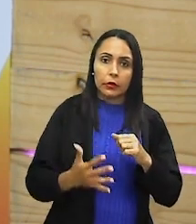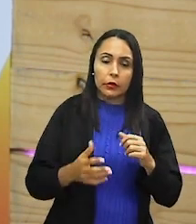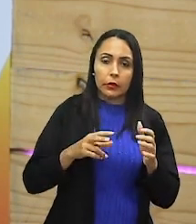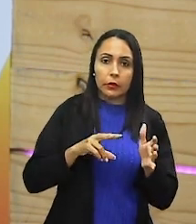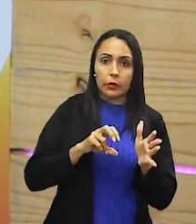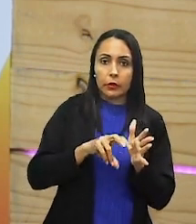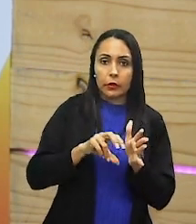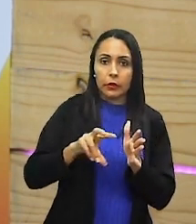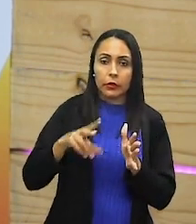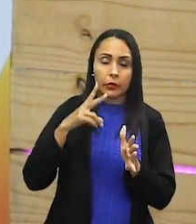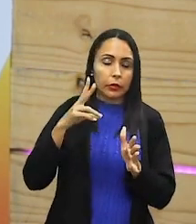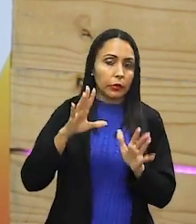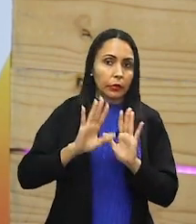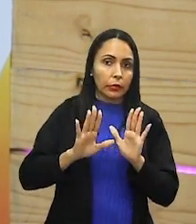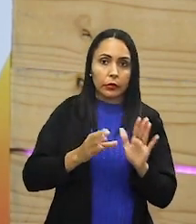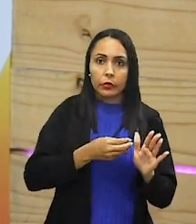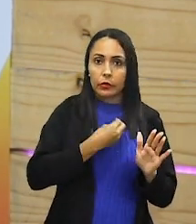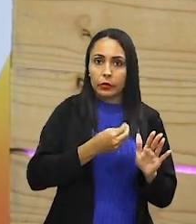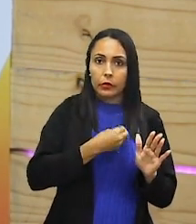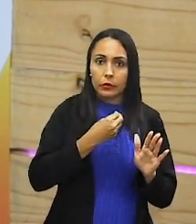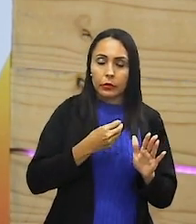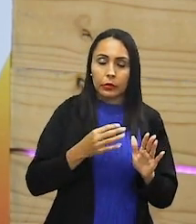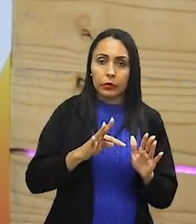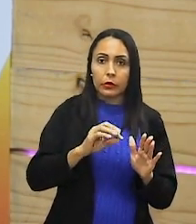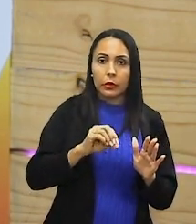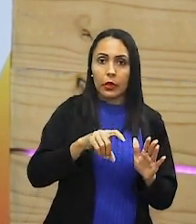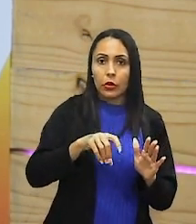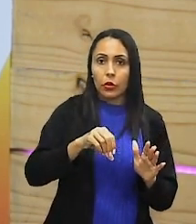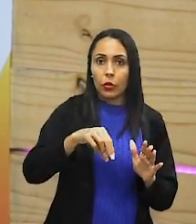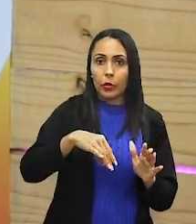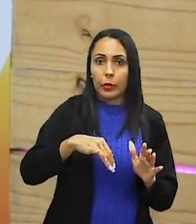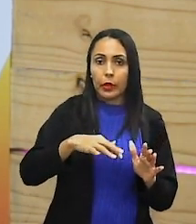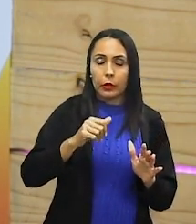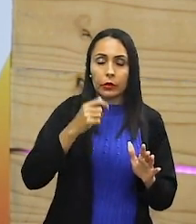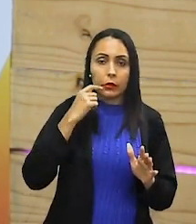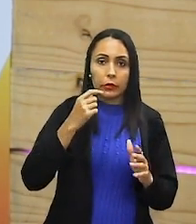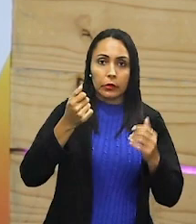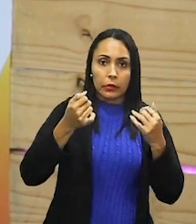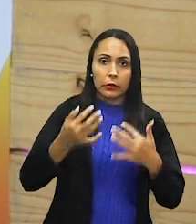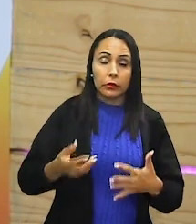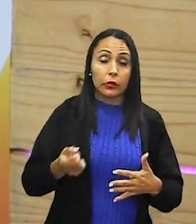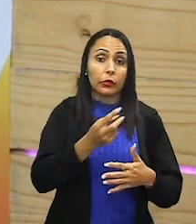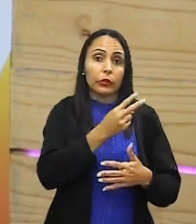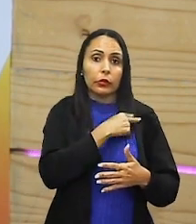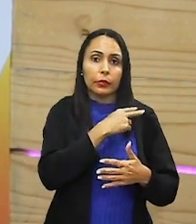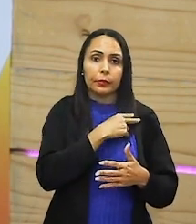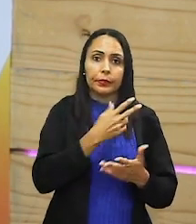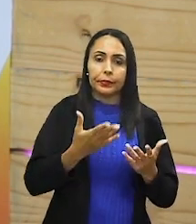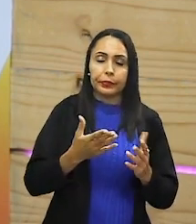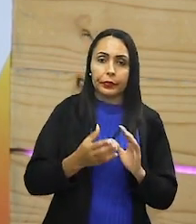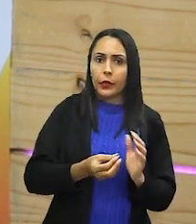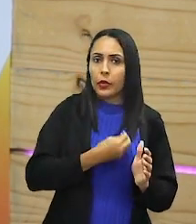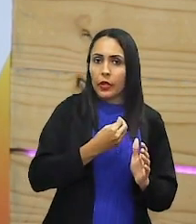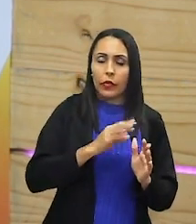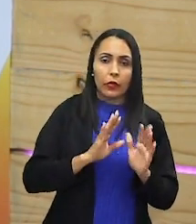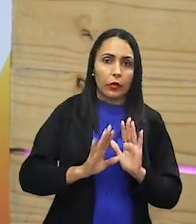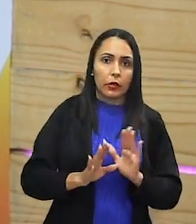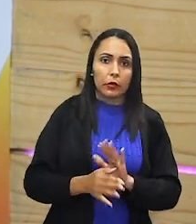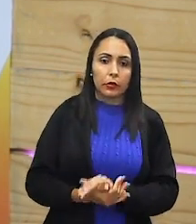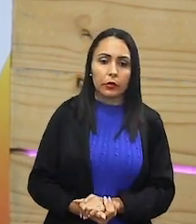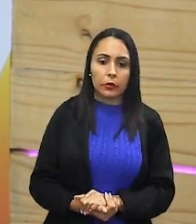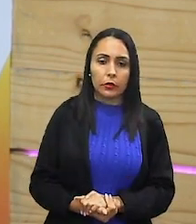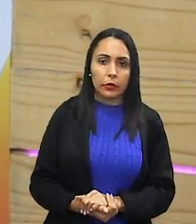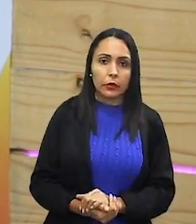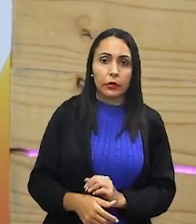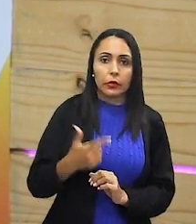ser vivo, tá? Na taxonomia, eu falei disso lá no 2º ano. Vírus ainda não é considerado ser vivo. Vírus não tem